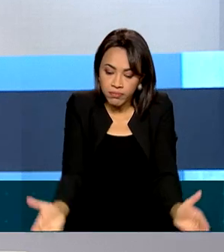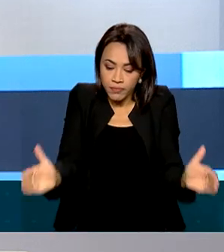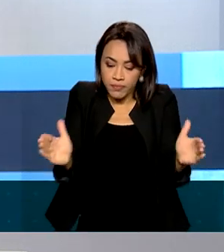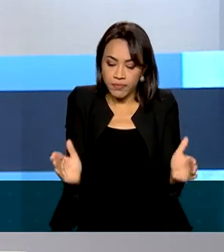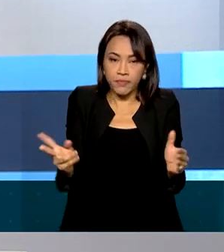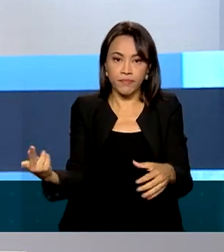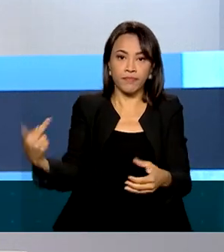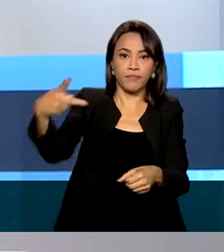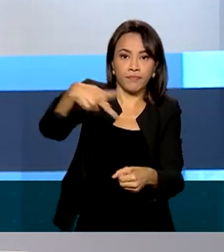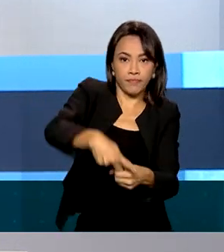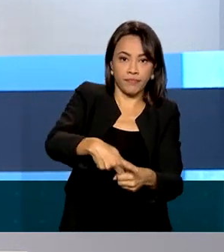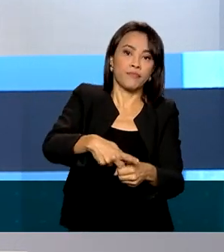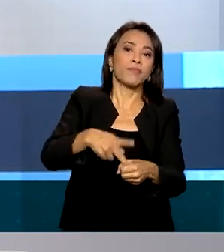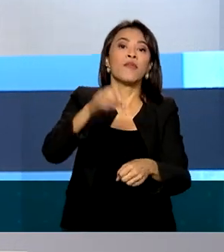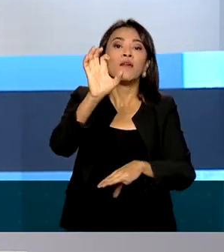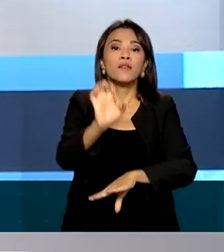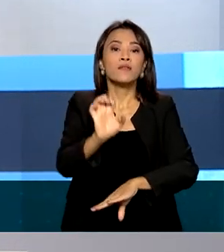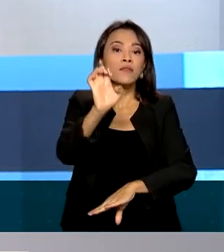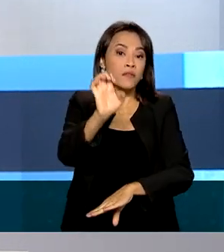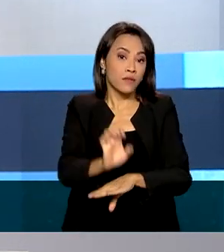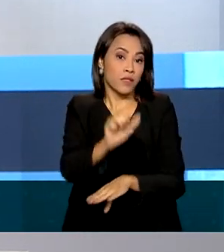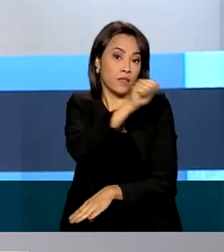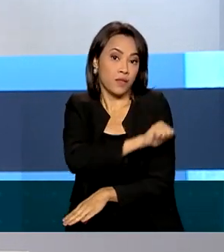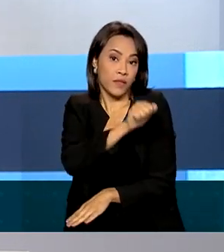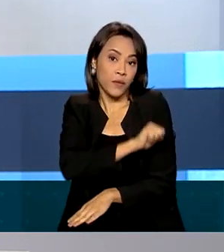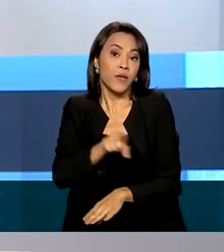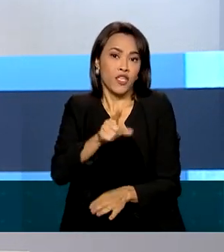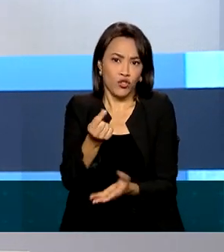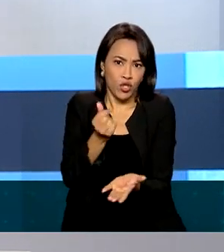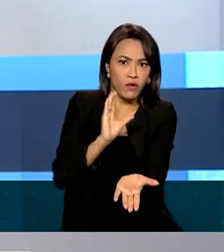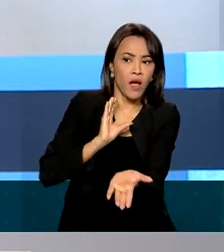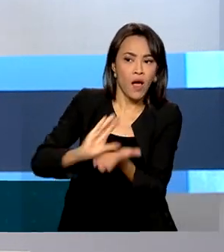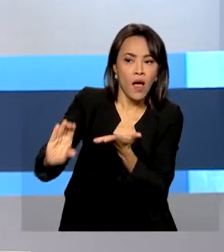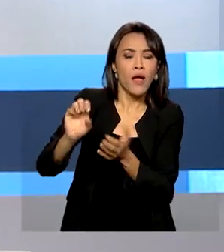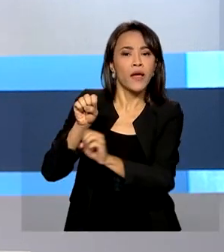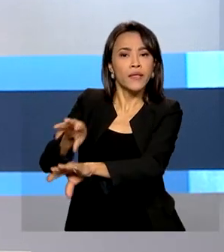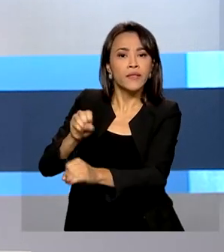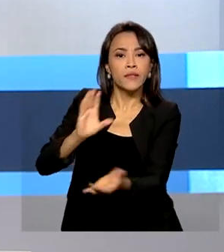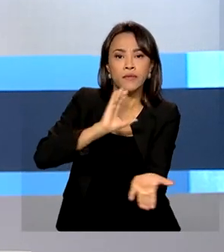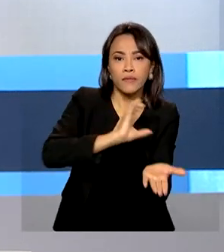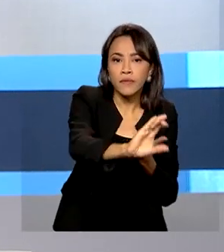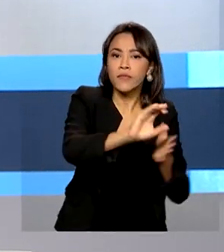os recursos podem ser investidos em diferentes áreas como educação saúde e obras de infraestrutura